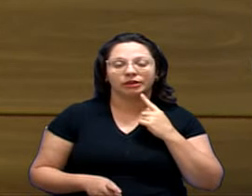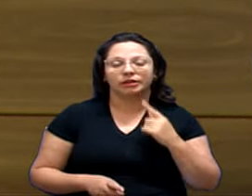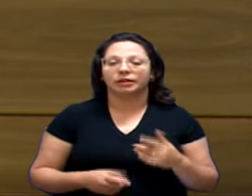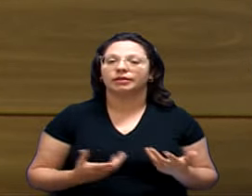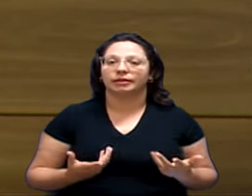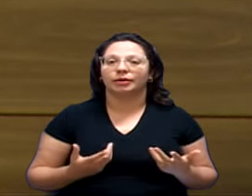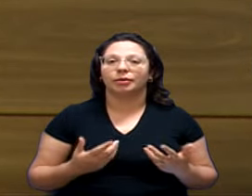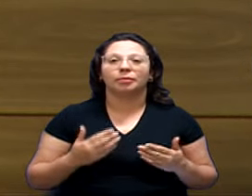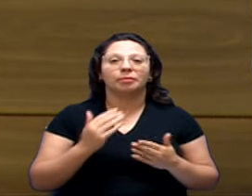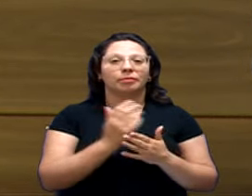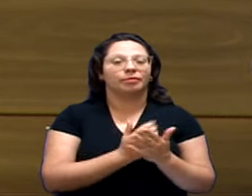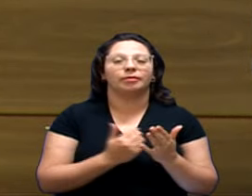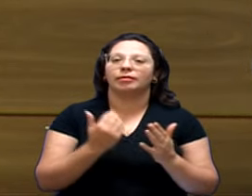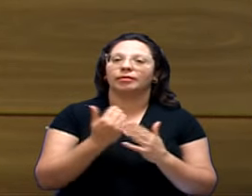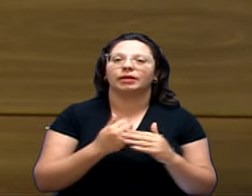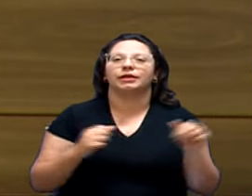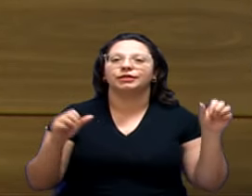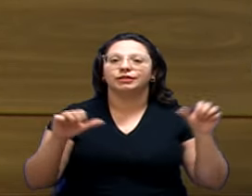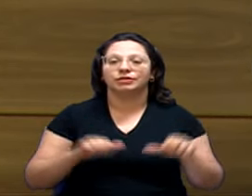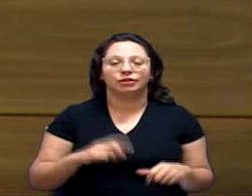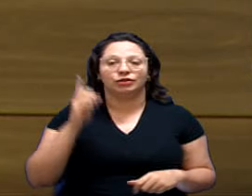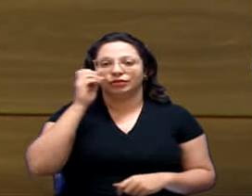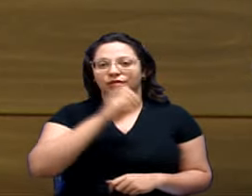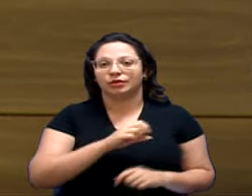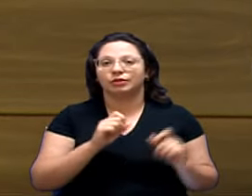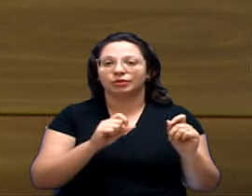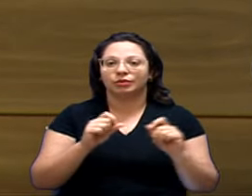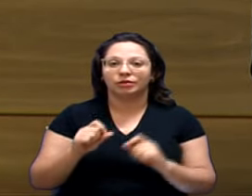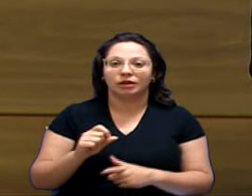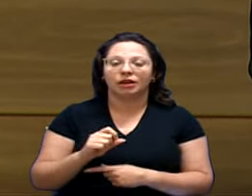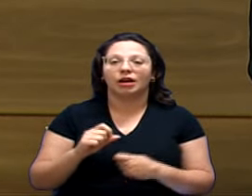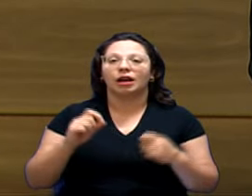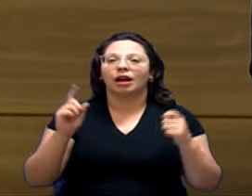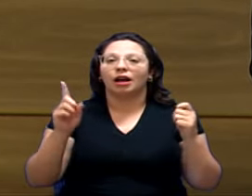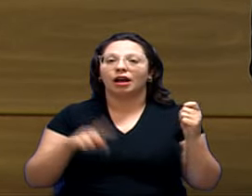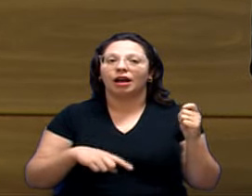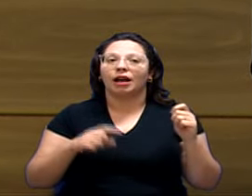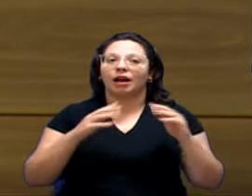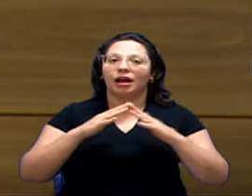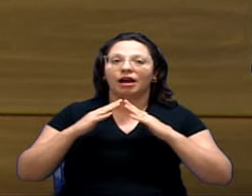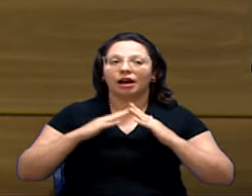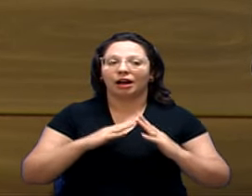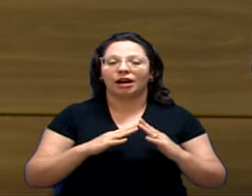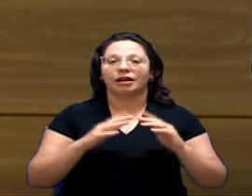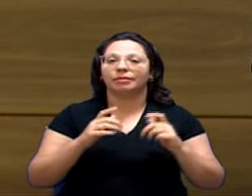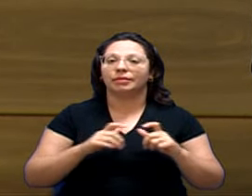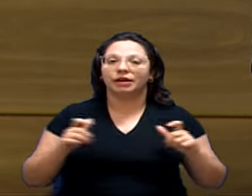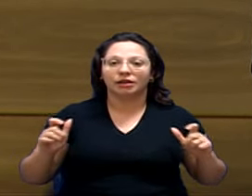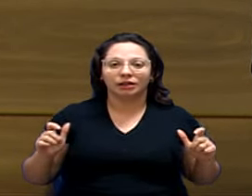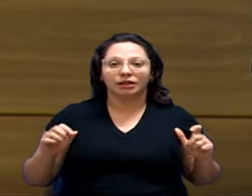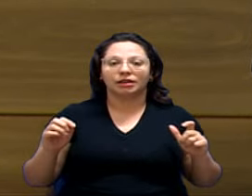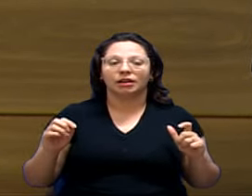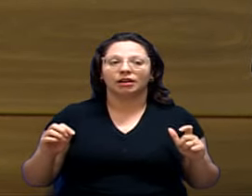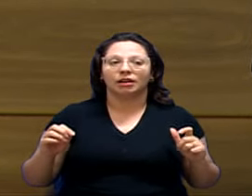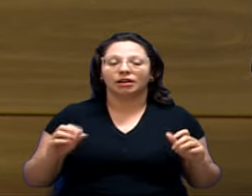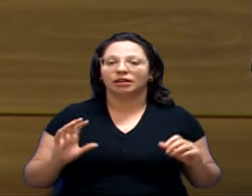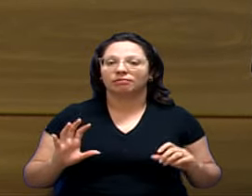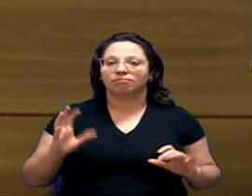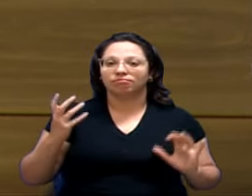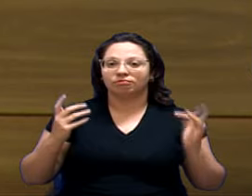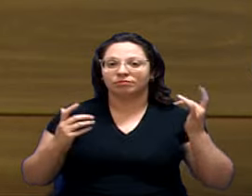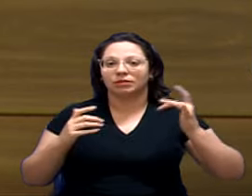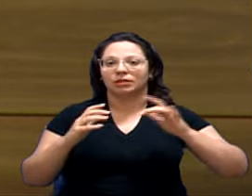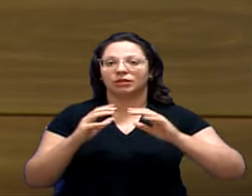mais duro o mais duro é essas essas grandes residências que hoje estão se tornando eh comércio e